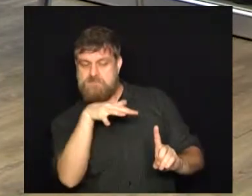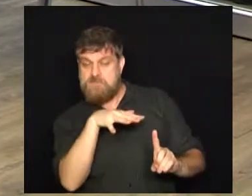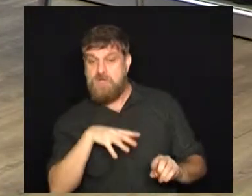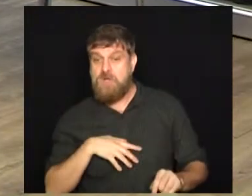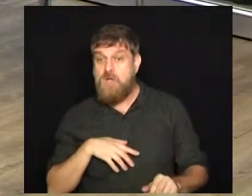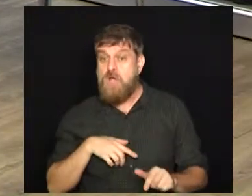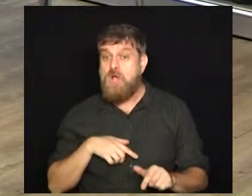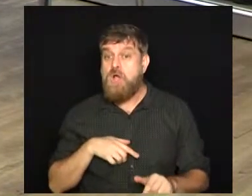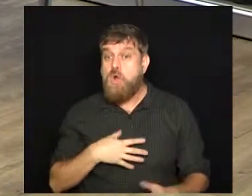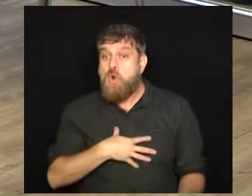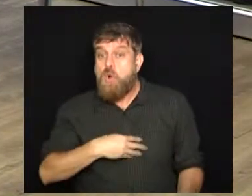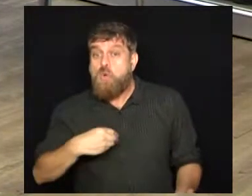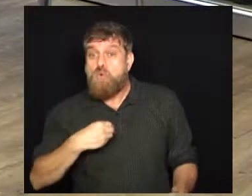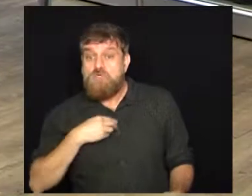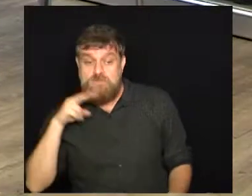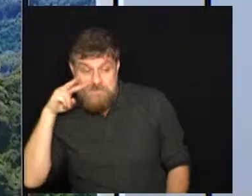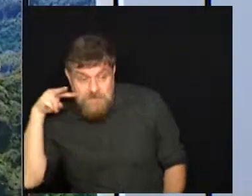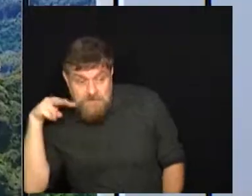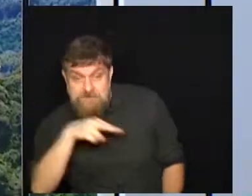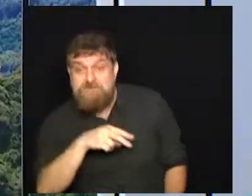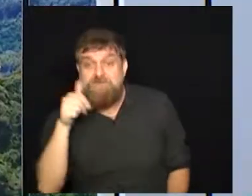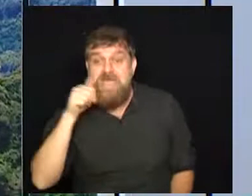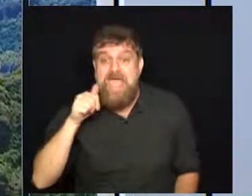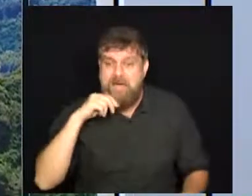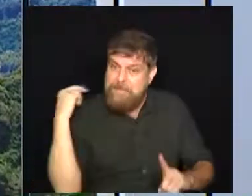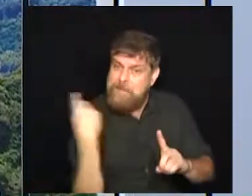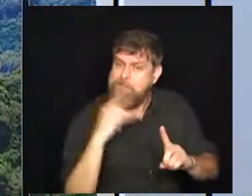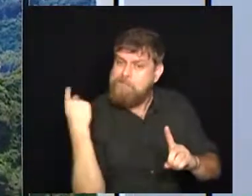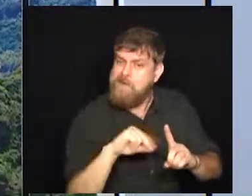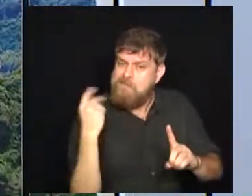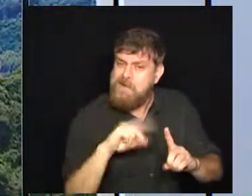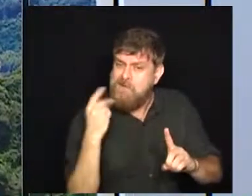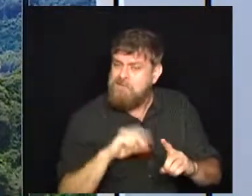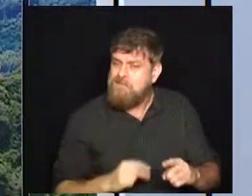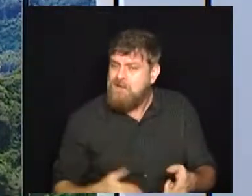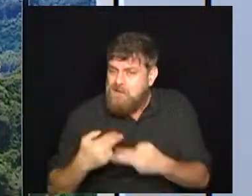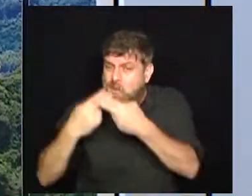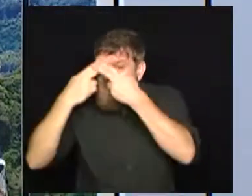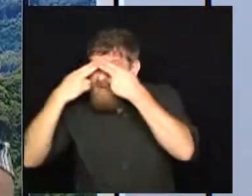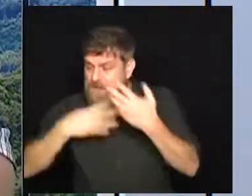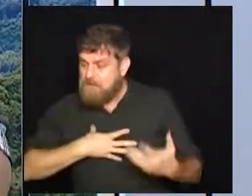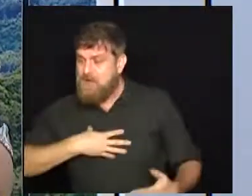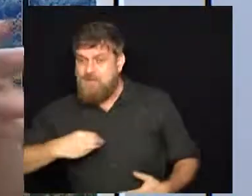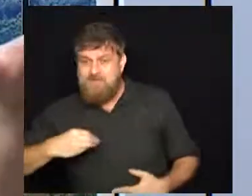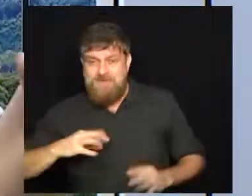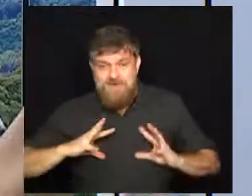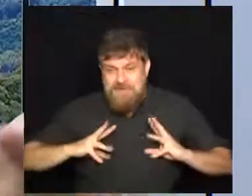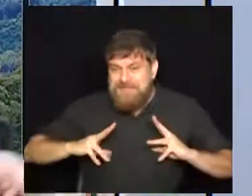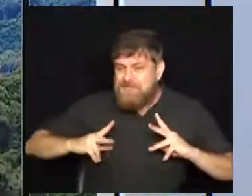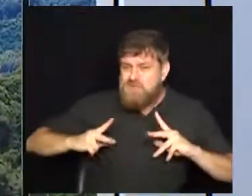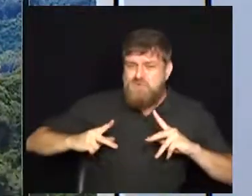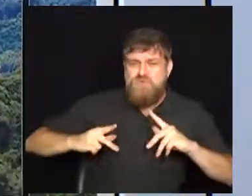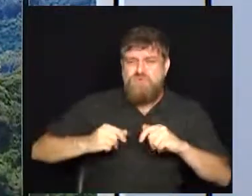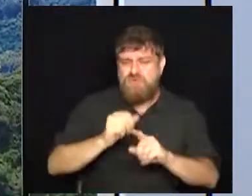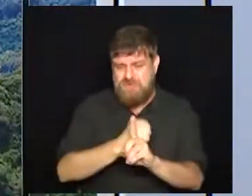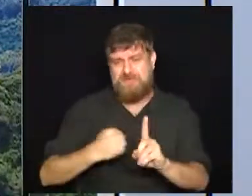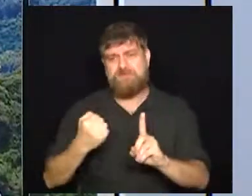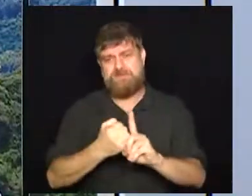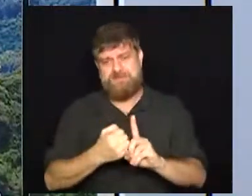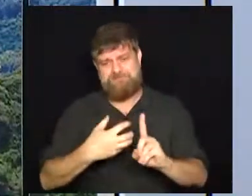veem a violência doméstica dentro de casa. Então, o reflexo, ele atinge toda a